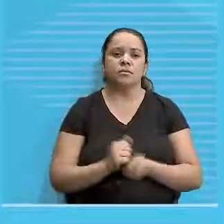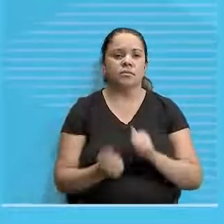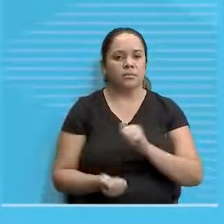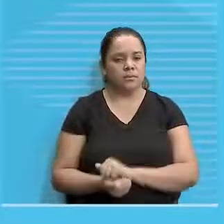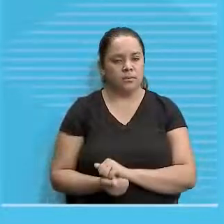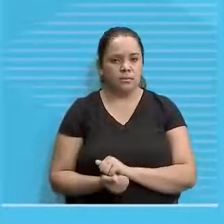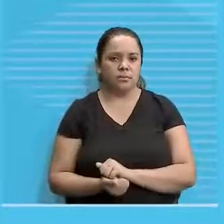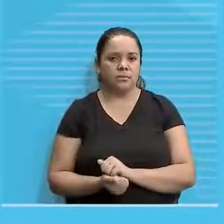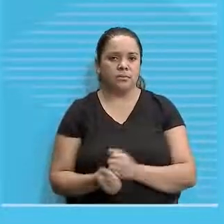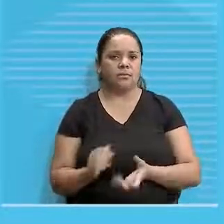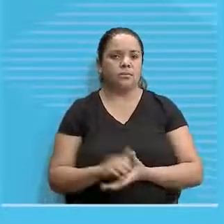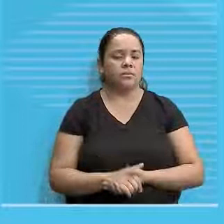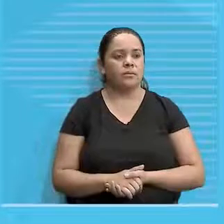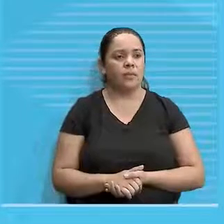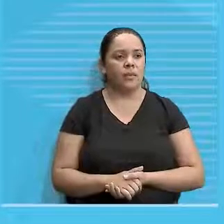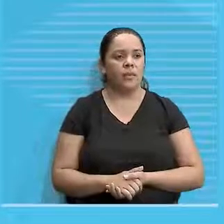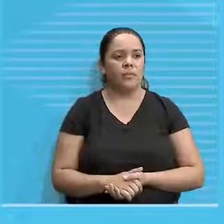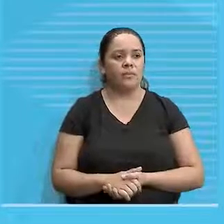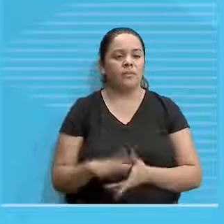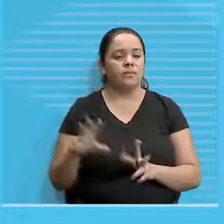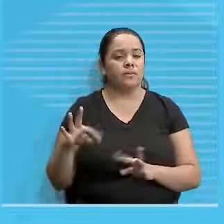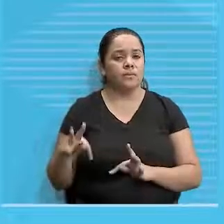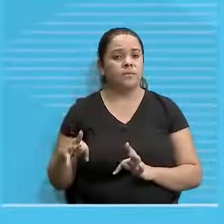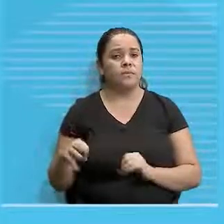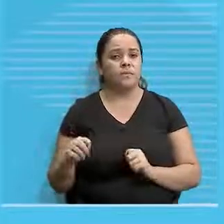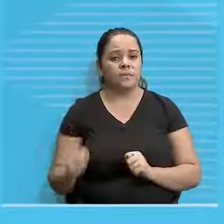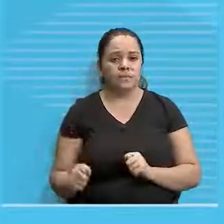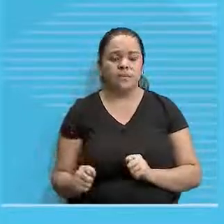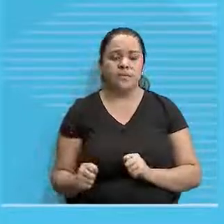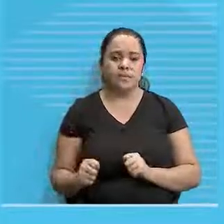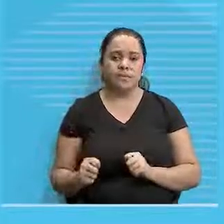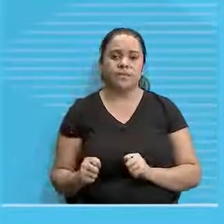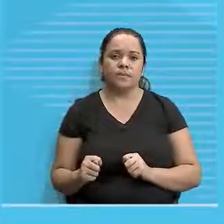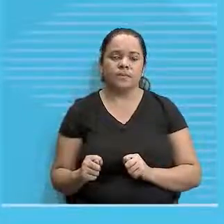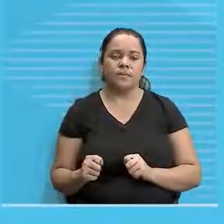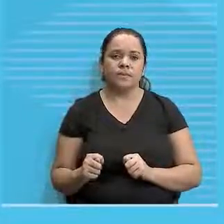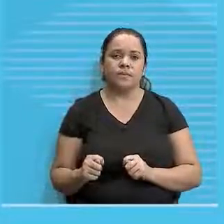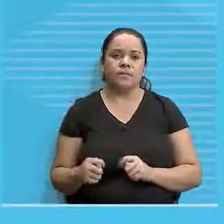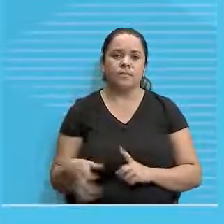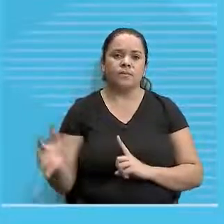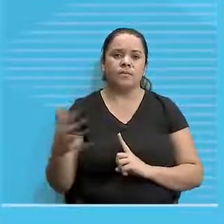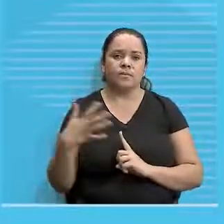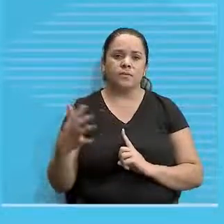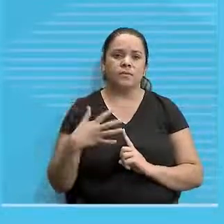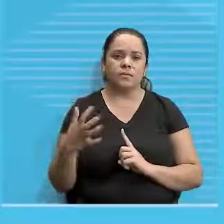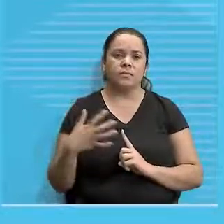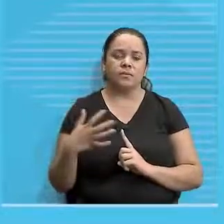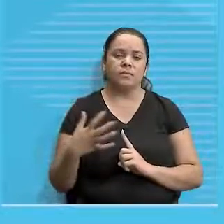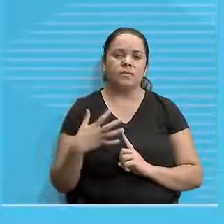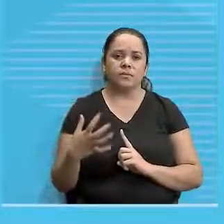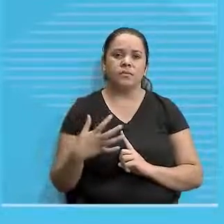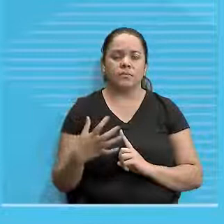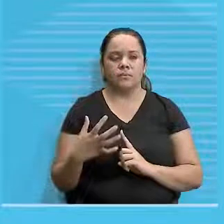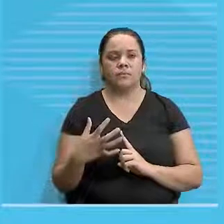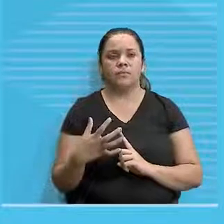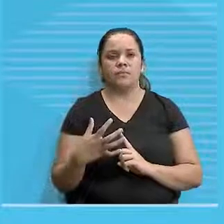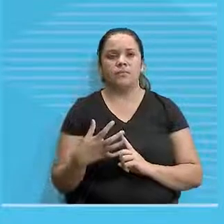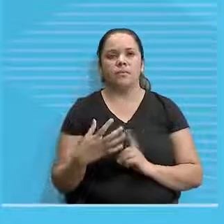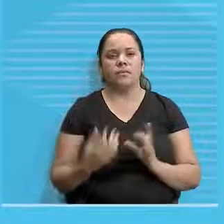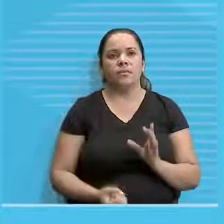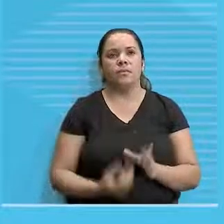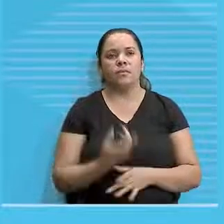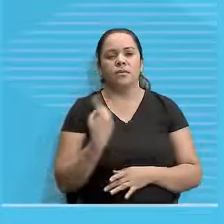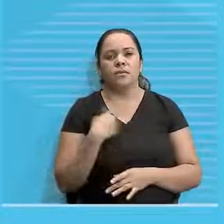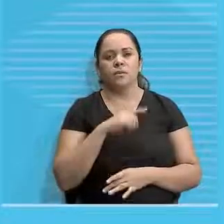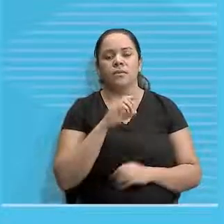Então, todos esses fatores vão formando a nossa educação, a nossa identidade, né? Então, por exemplo,